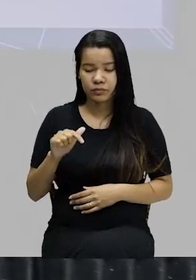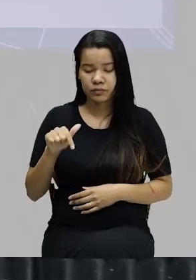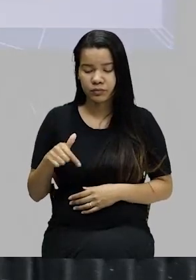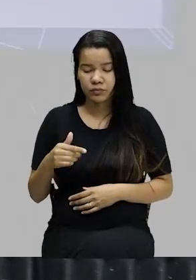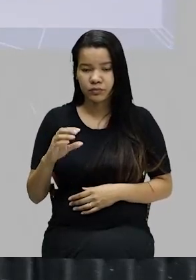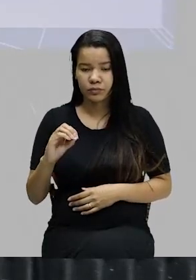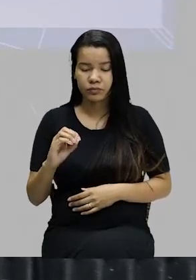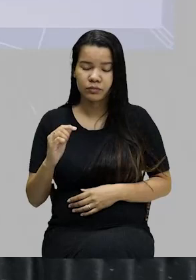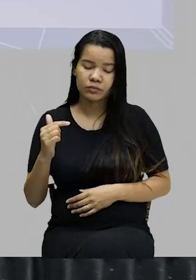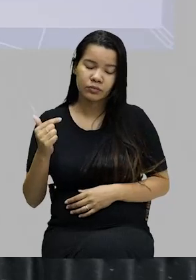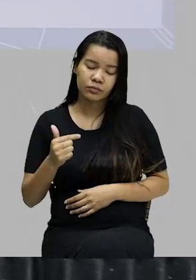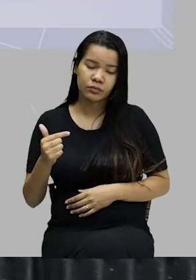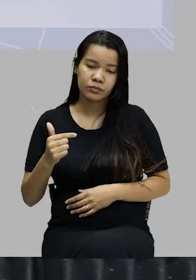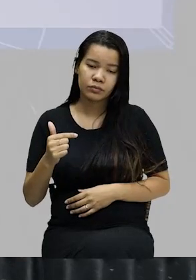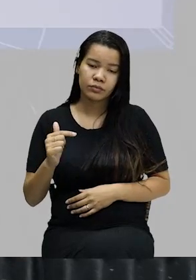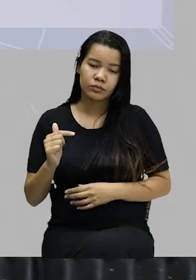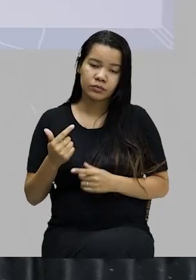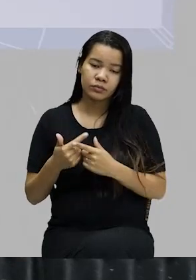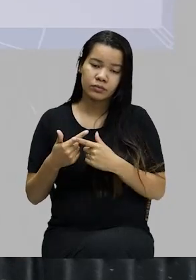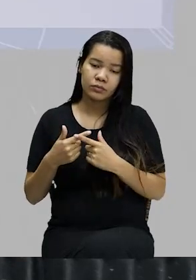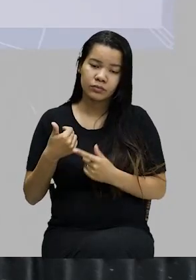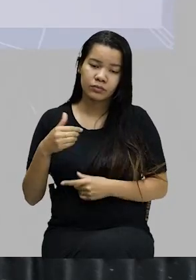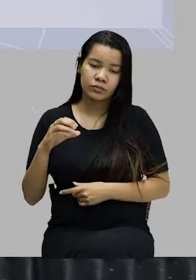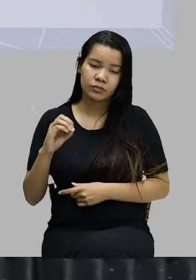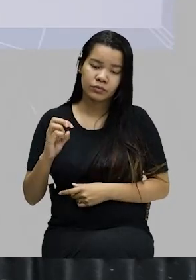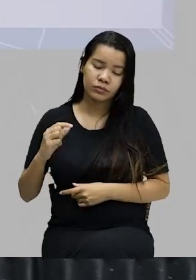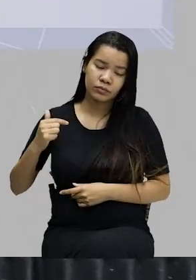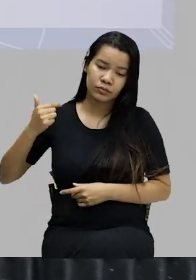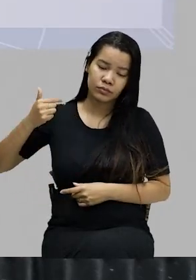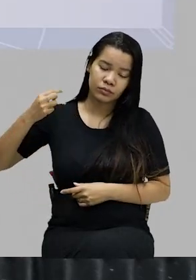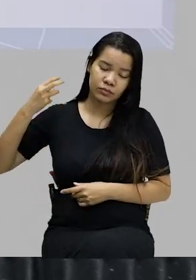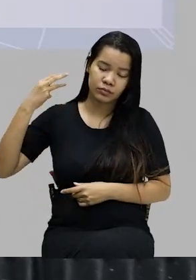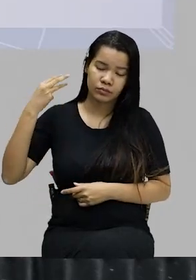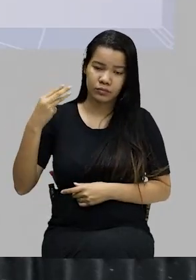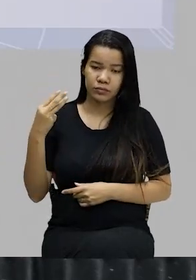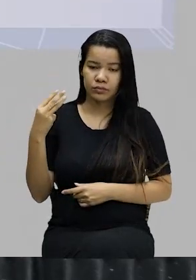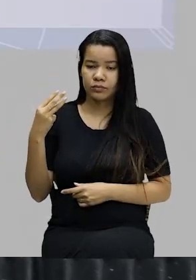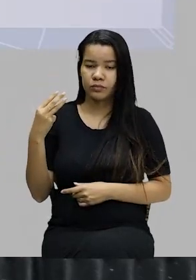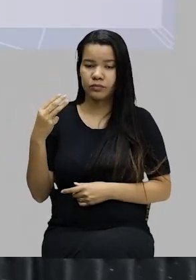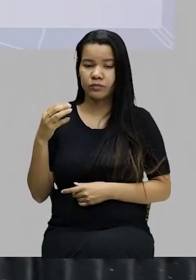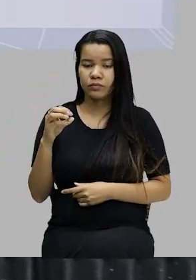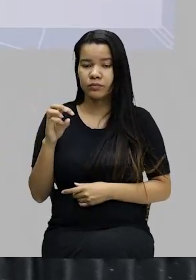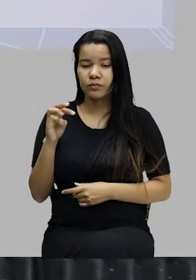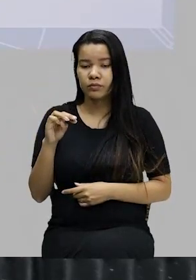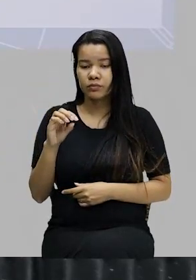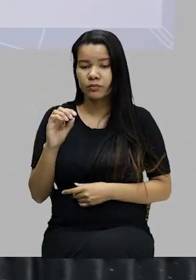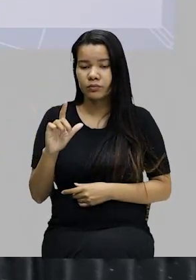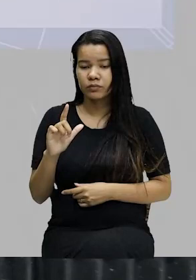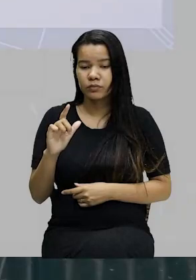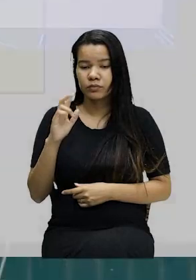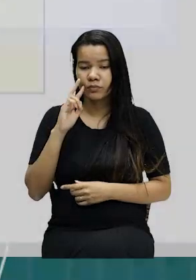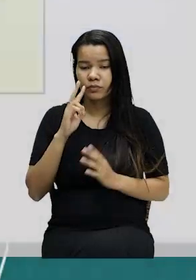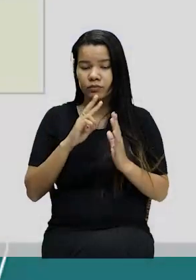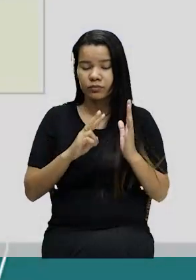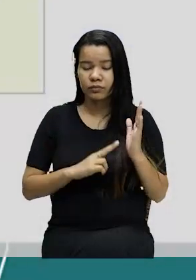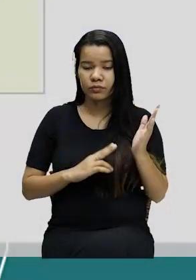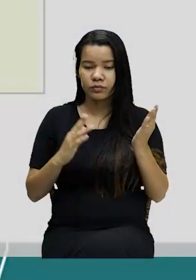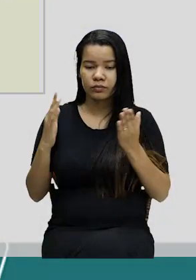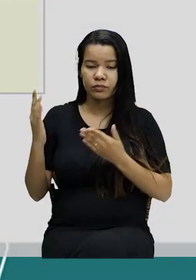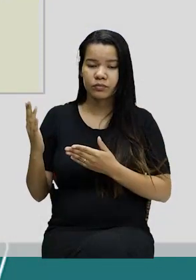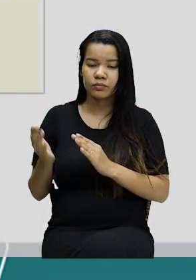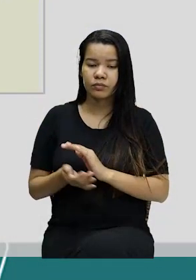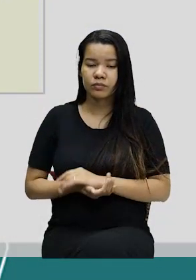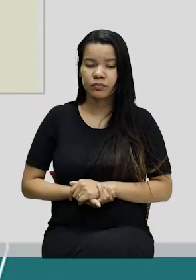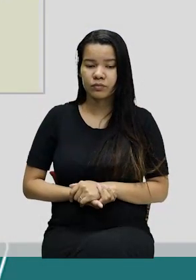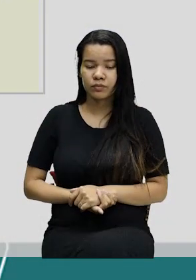6,02 vezes 10 elevado a 23 entidades. O mol de átomos, turminha, olha só, um mol de átomos é a